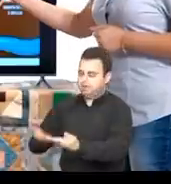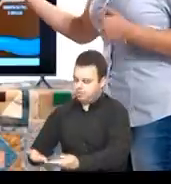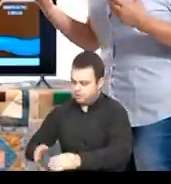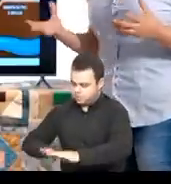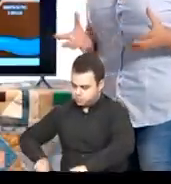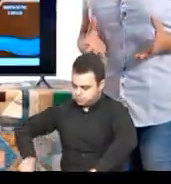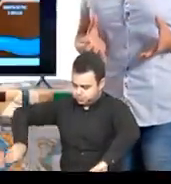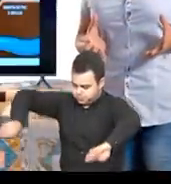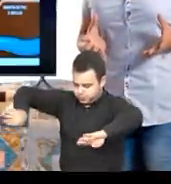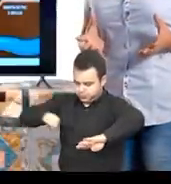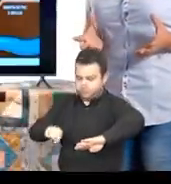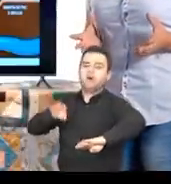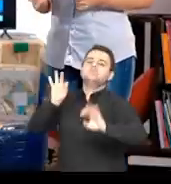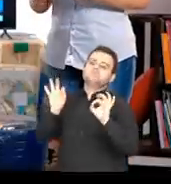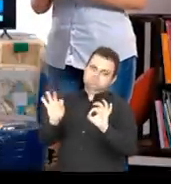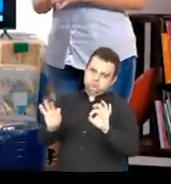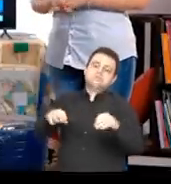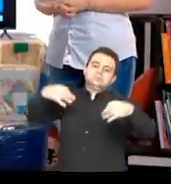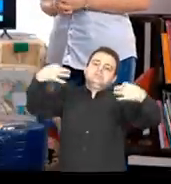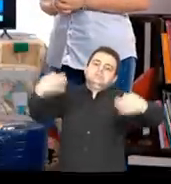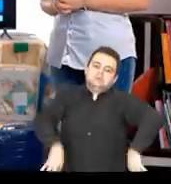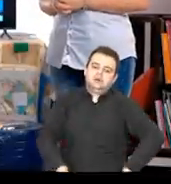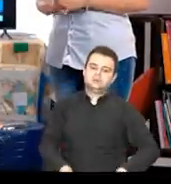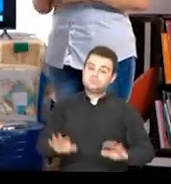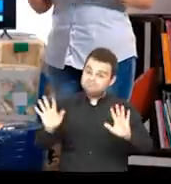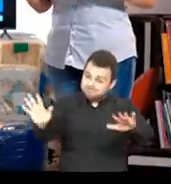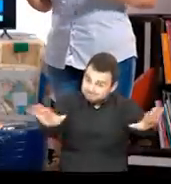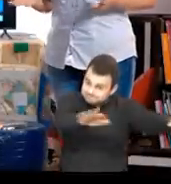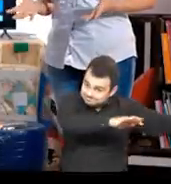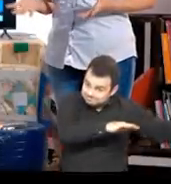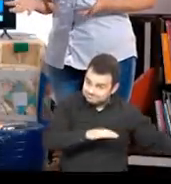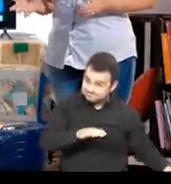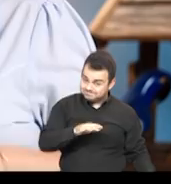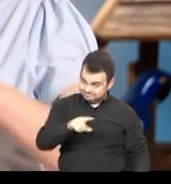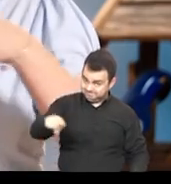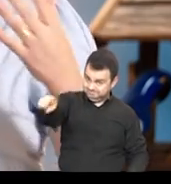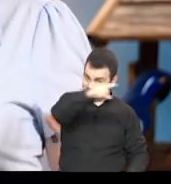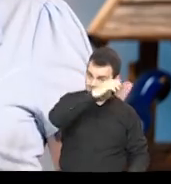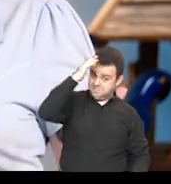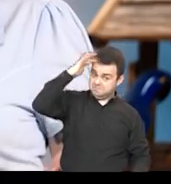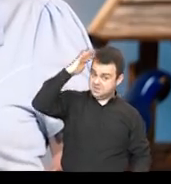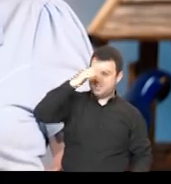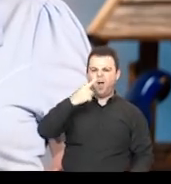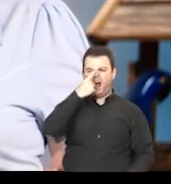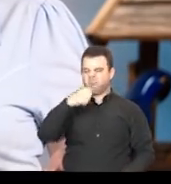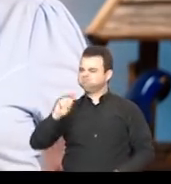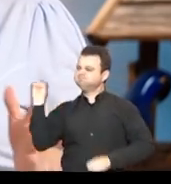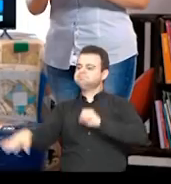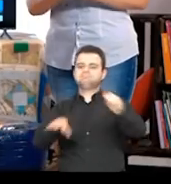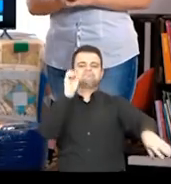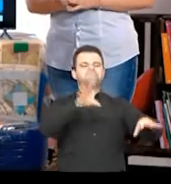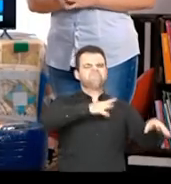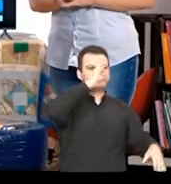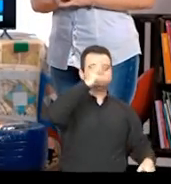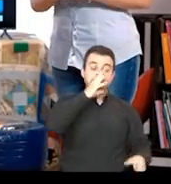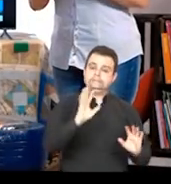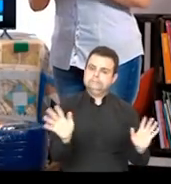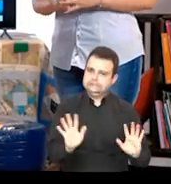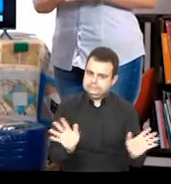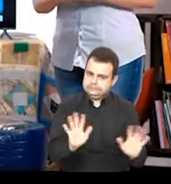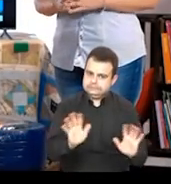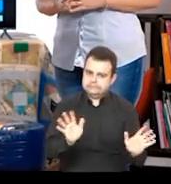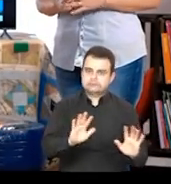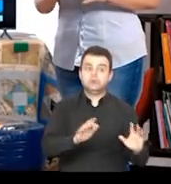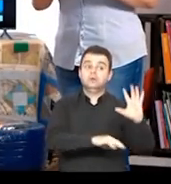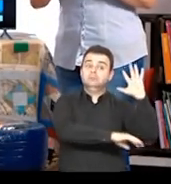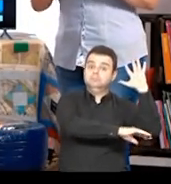nós vimos, são os mais adequados. Mas galerinha aí de casa, não é por isso que nós podemos ficar produzindo lixo, né? Pensem comigo,